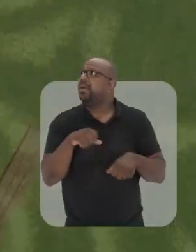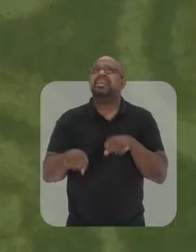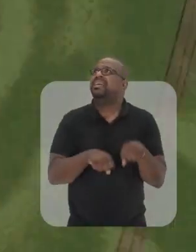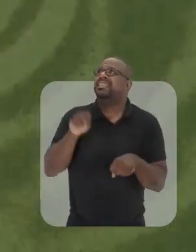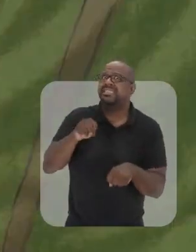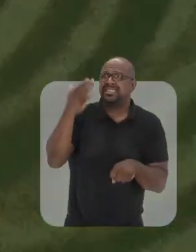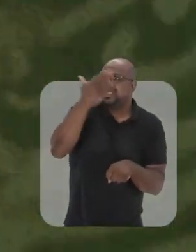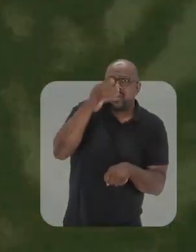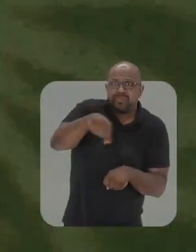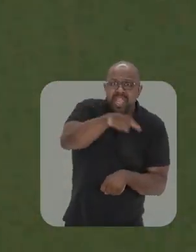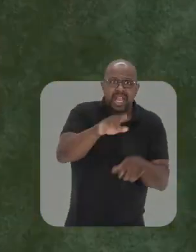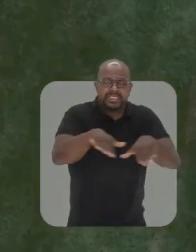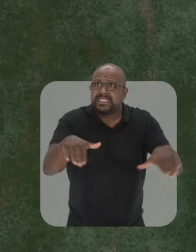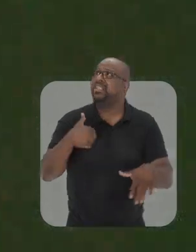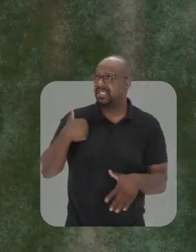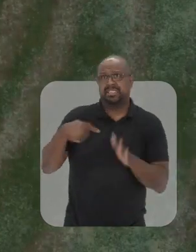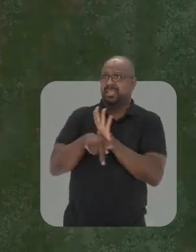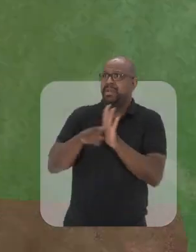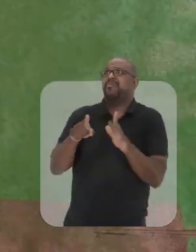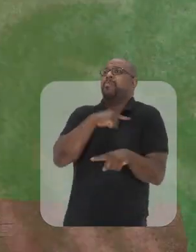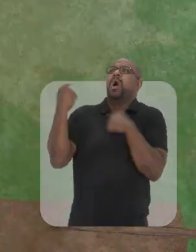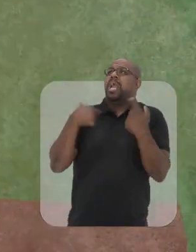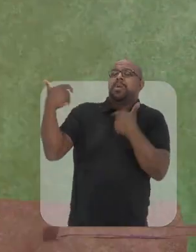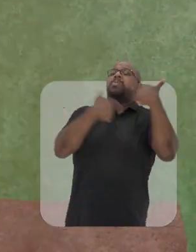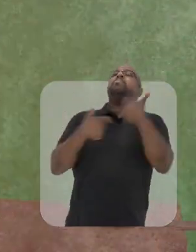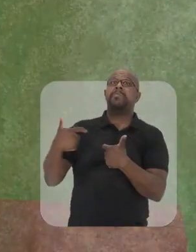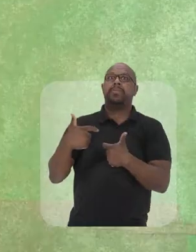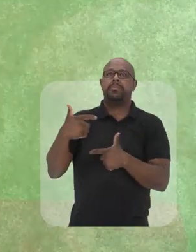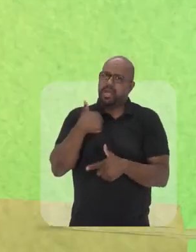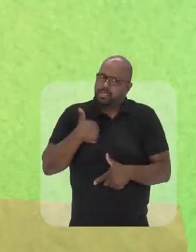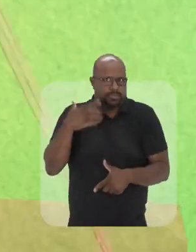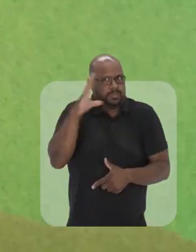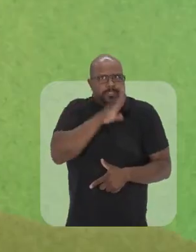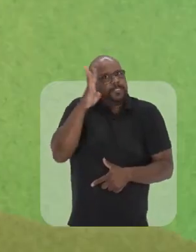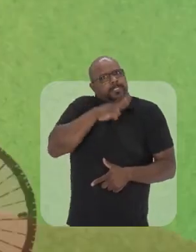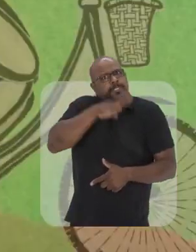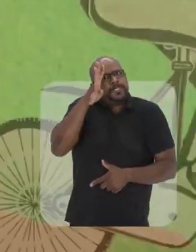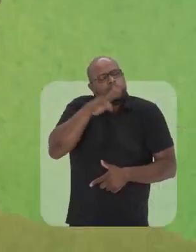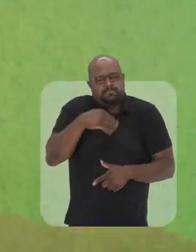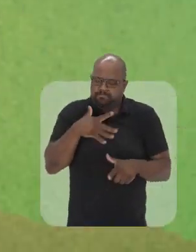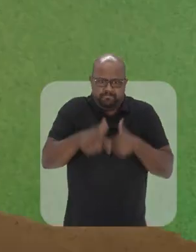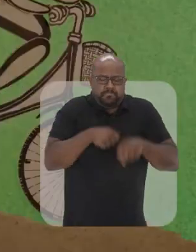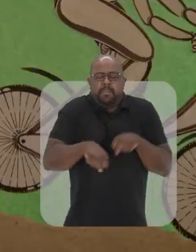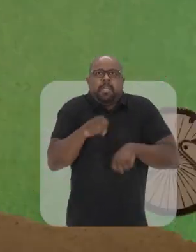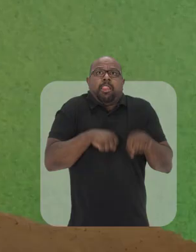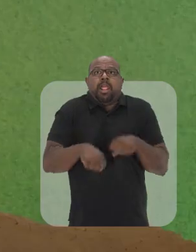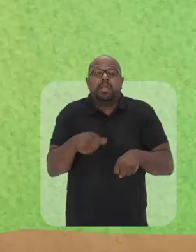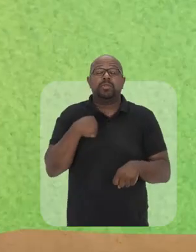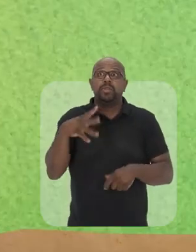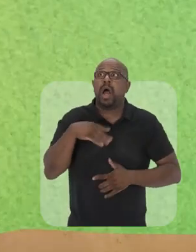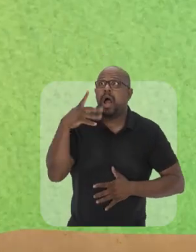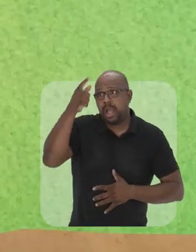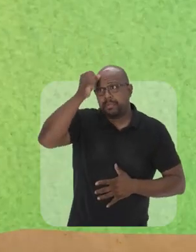atirando, eu digo, se eles veem os meninos ali, eu vou ficar atendendo aqui. Eu continuei, mas eu não me senti continuar, porque eu só me toquei que